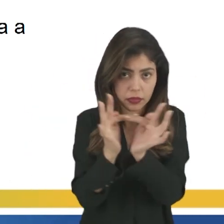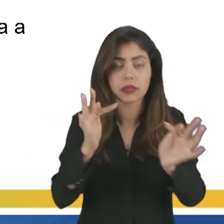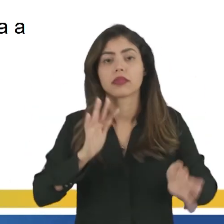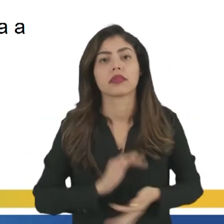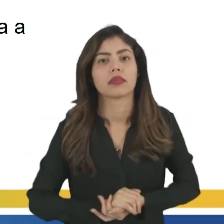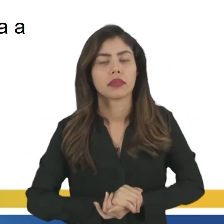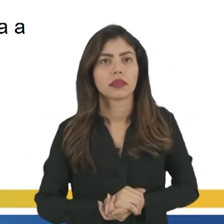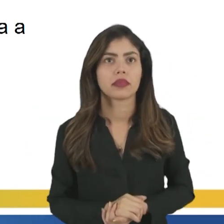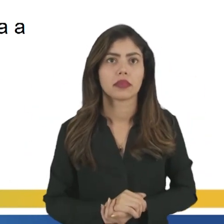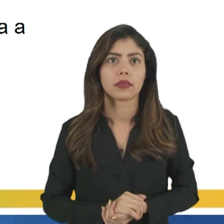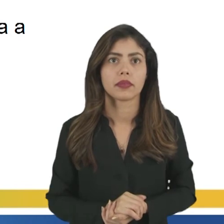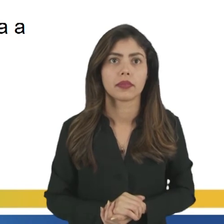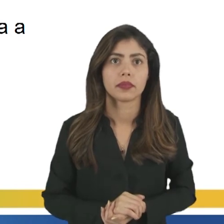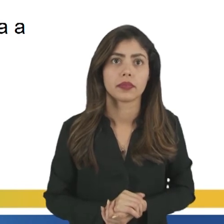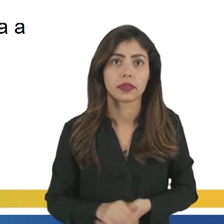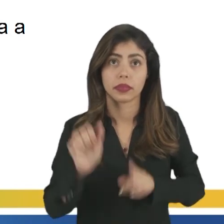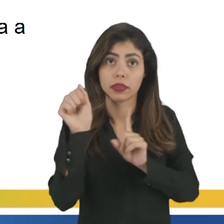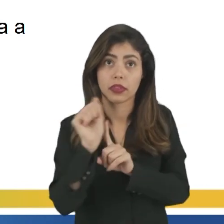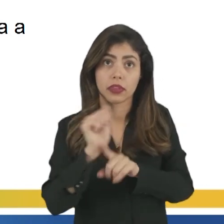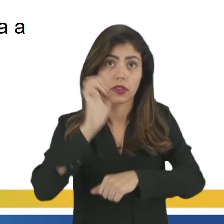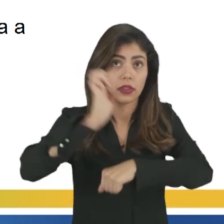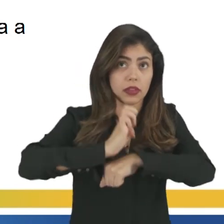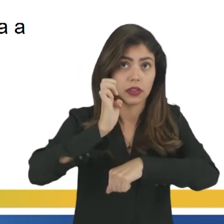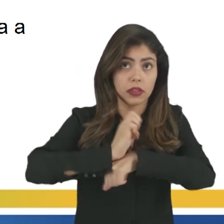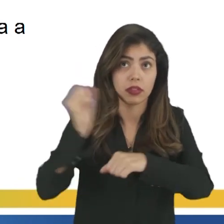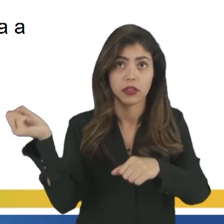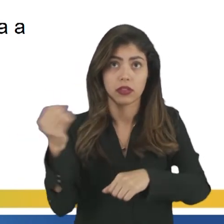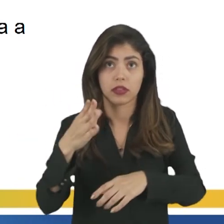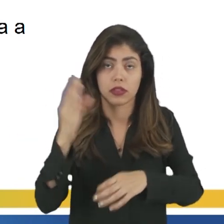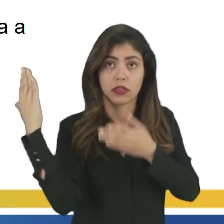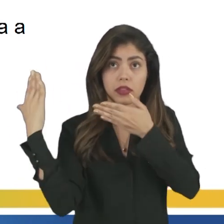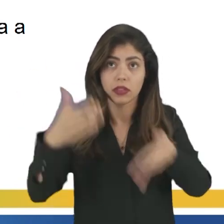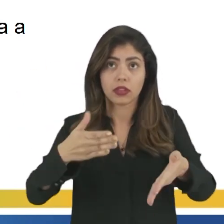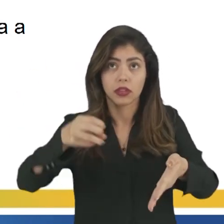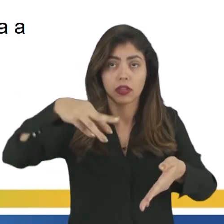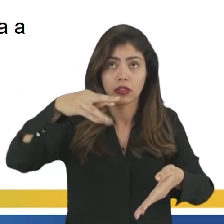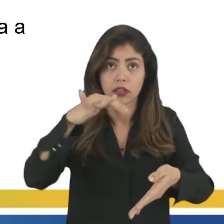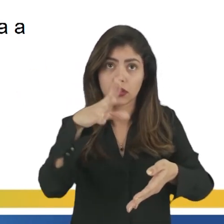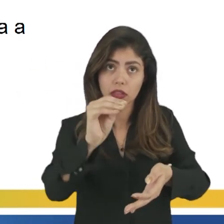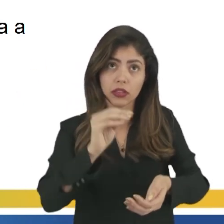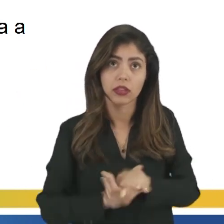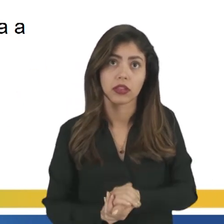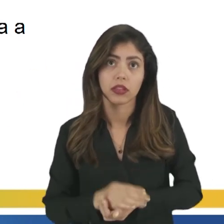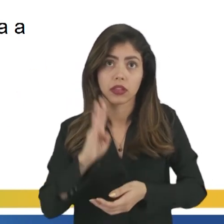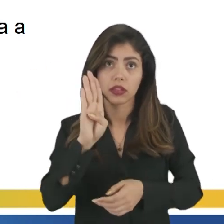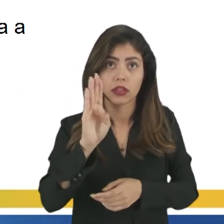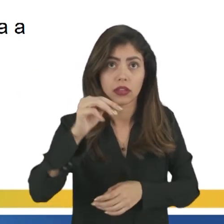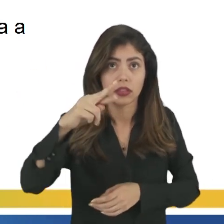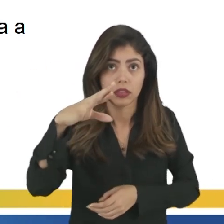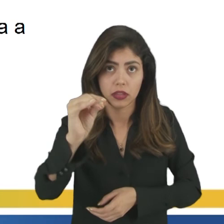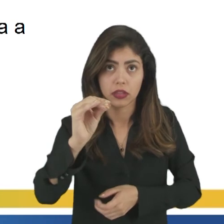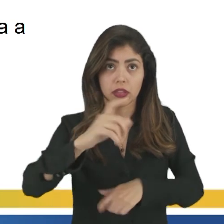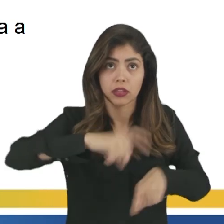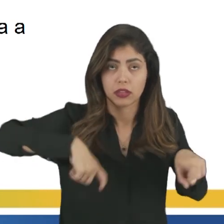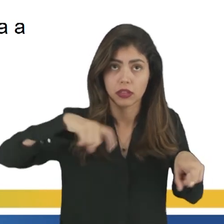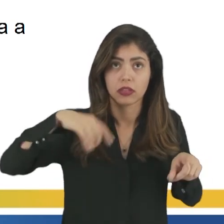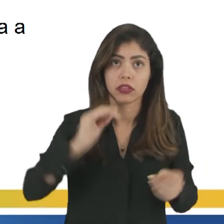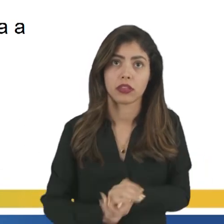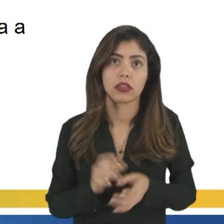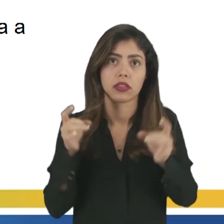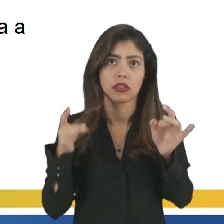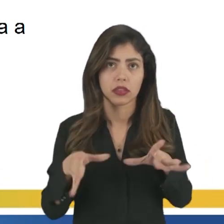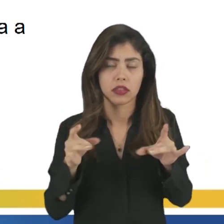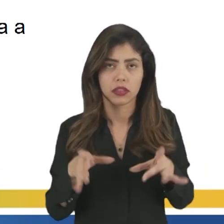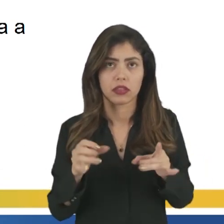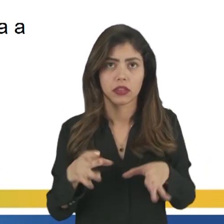a sociedade fenícia é A, a existência de um Estado centralizado e o monoteísmo. B, o monoteísmo em